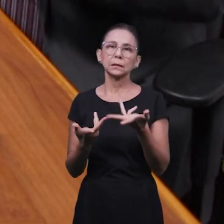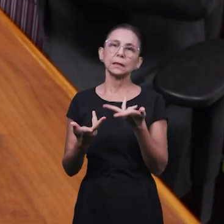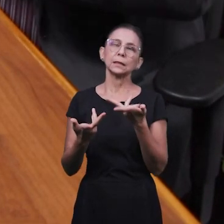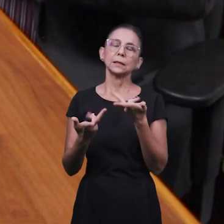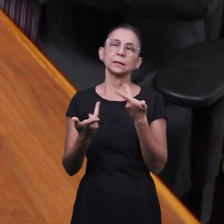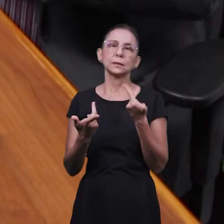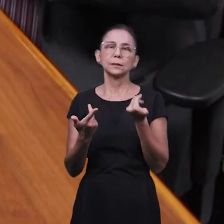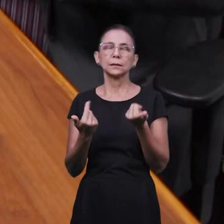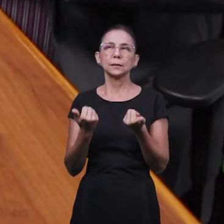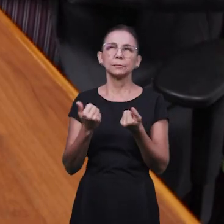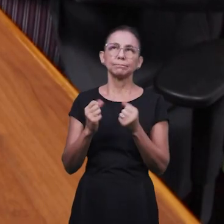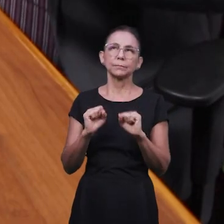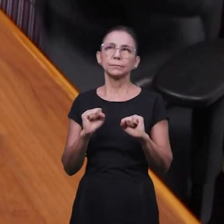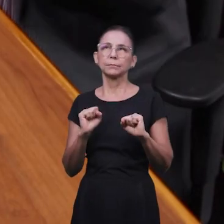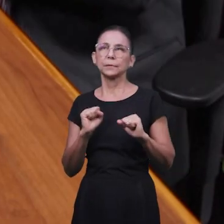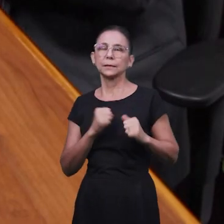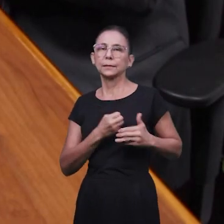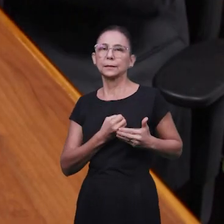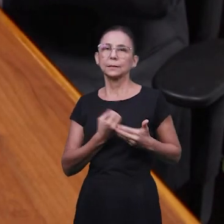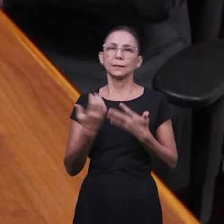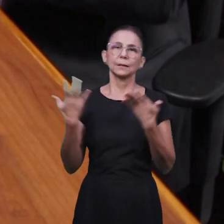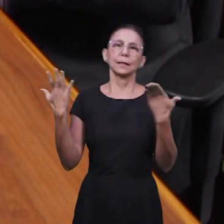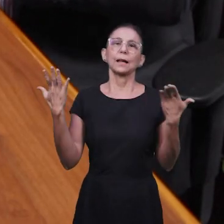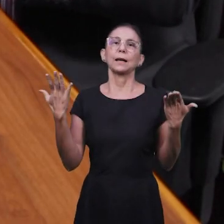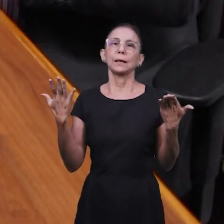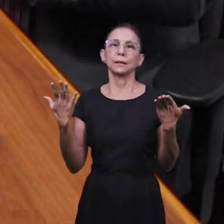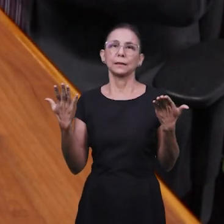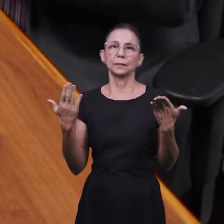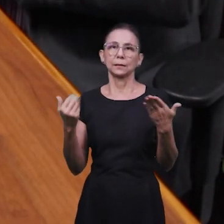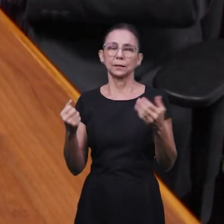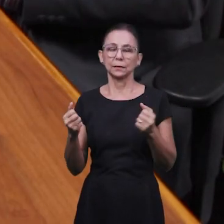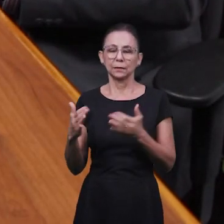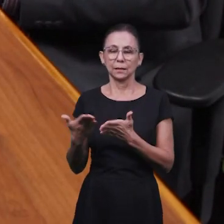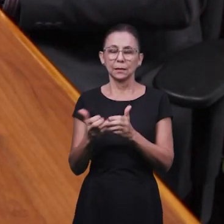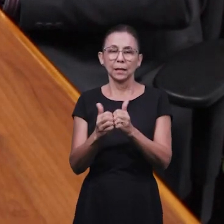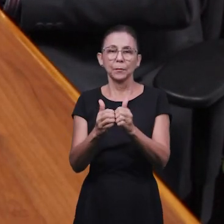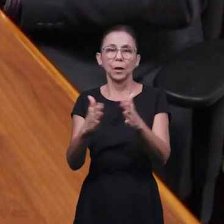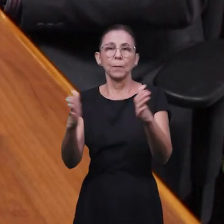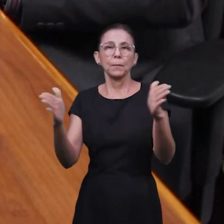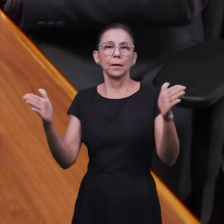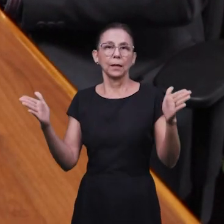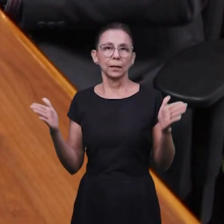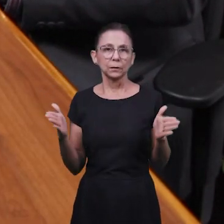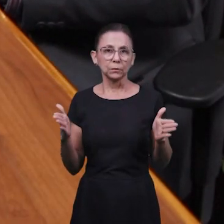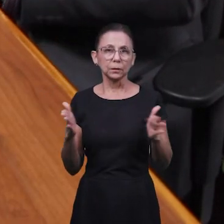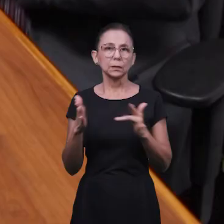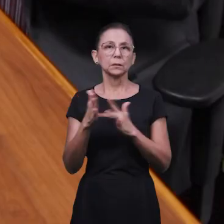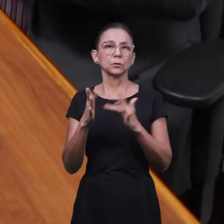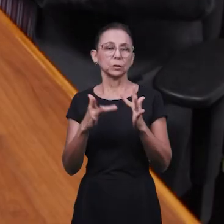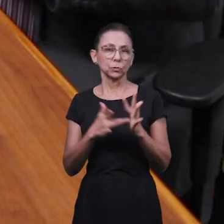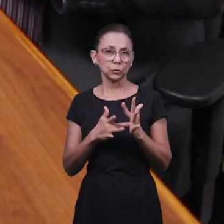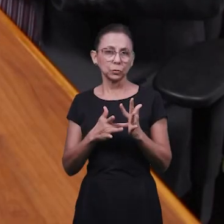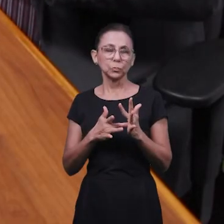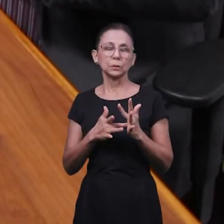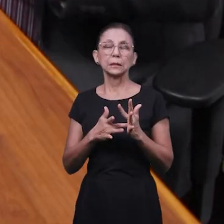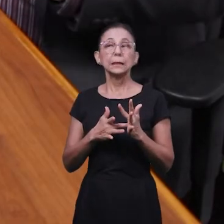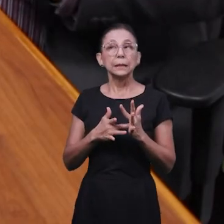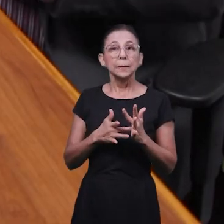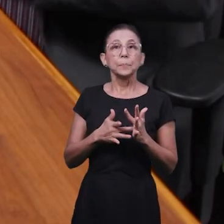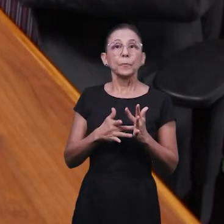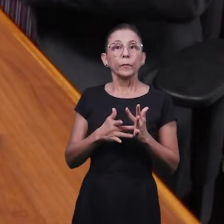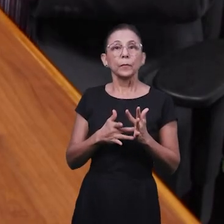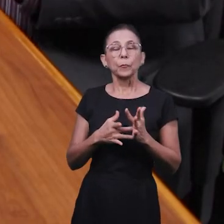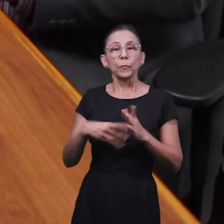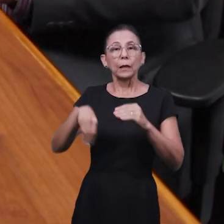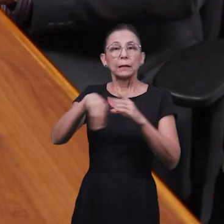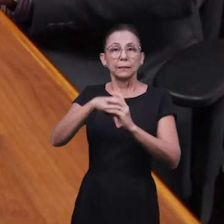dessa entrega, desse caminho aberto, né, que o Senhor Jesus se tornou, porque inclusive dentre as ordenanças,